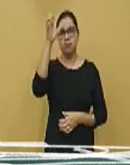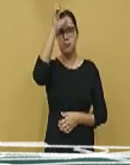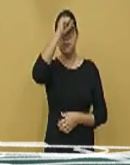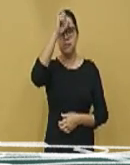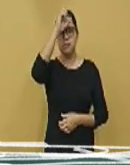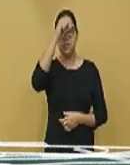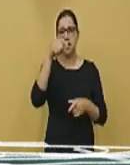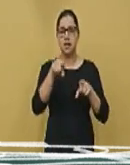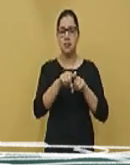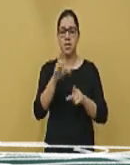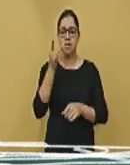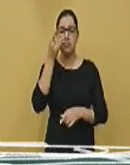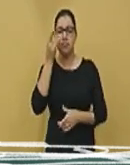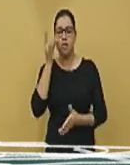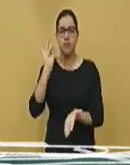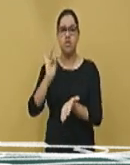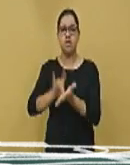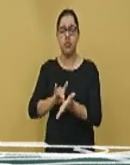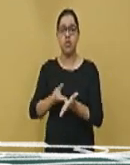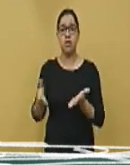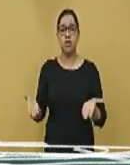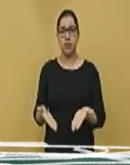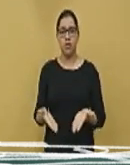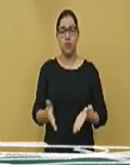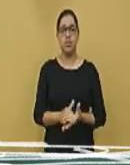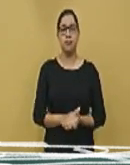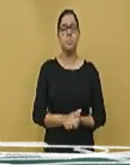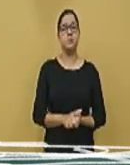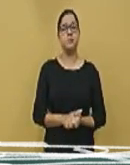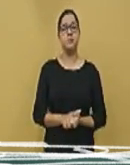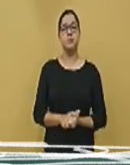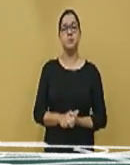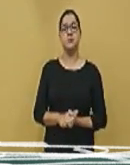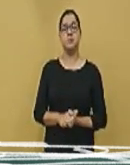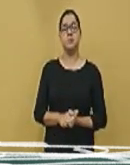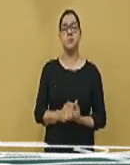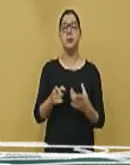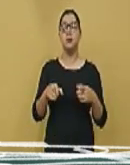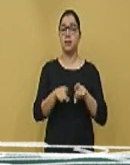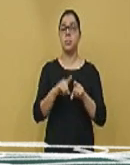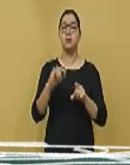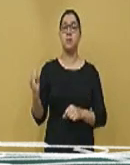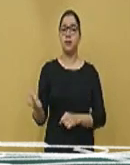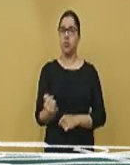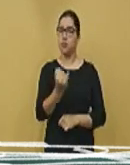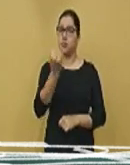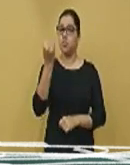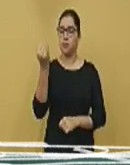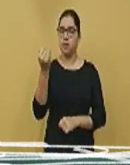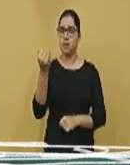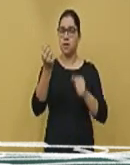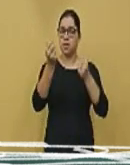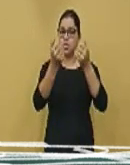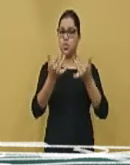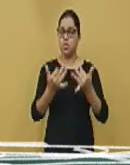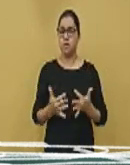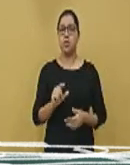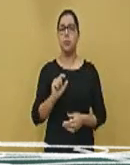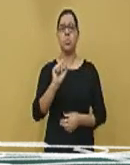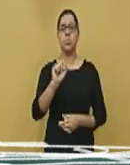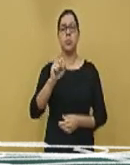a realidade do aluno atual. Uma outra coisa importante que nós temos que destacar é o papel do LIF,